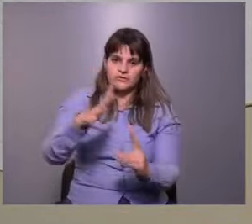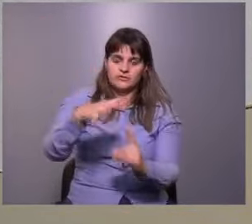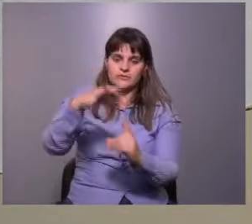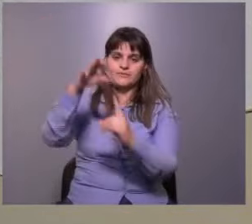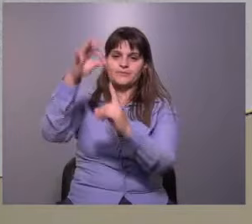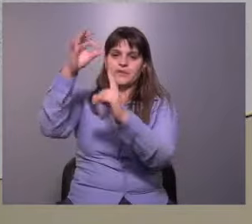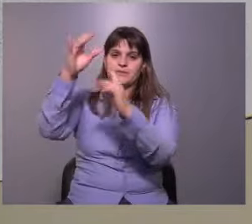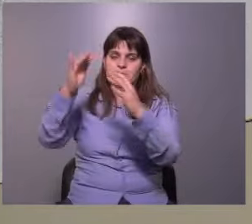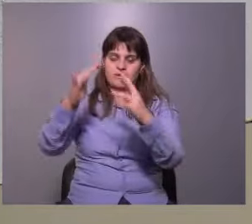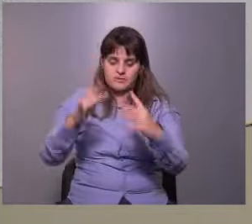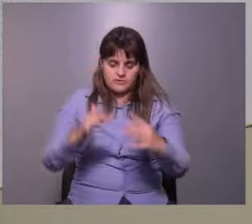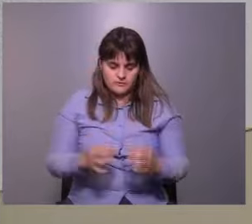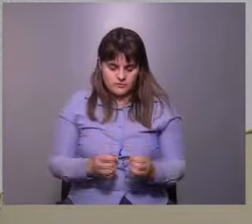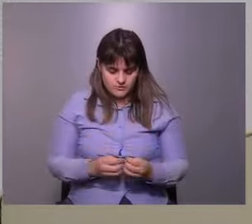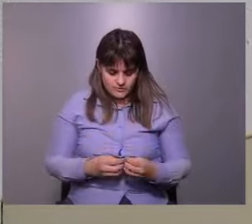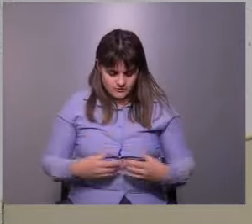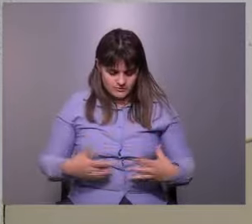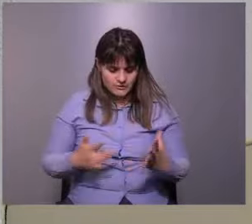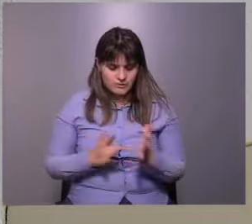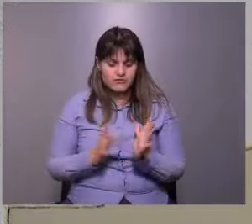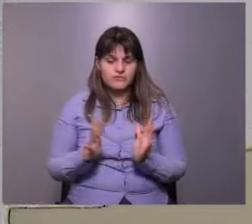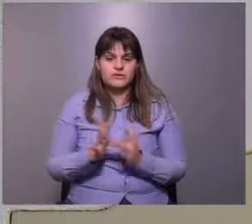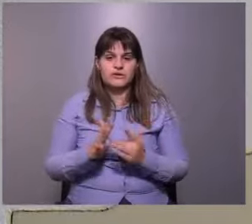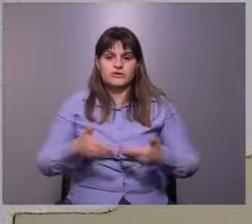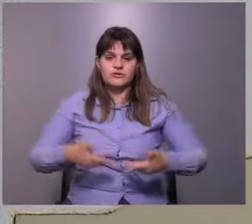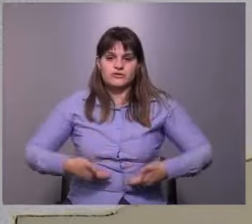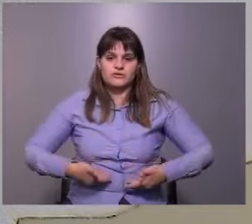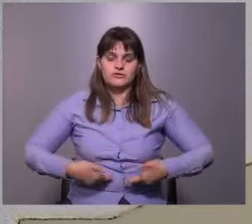Jesus.